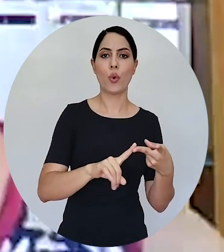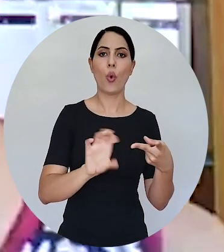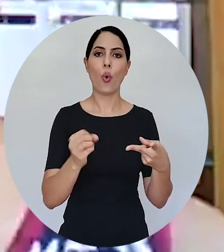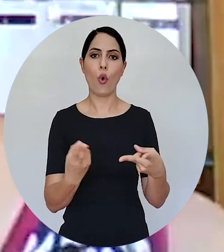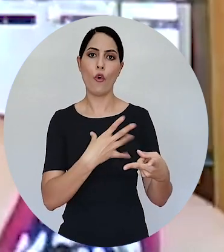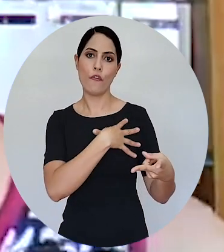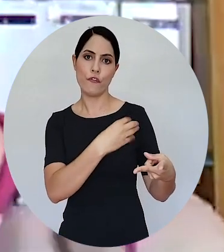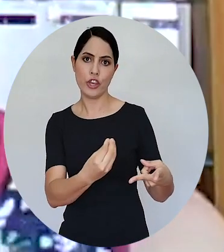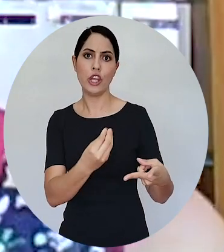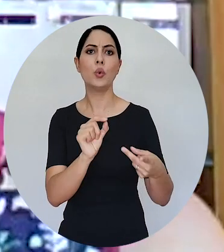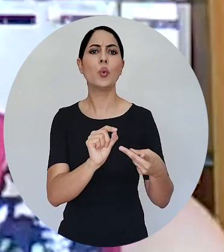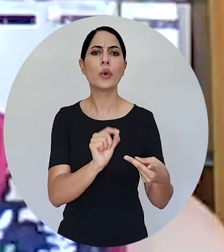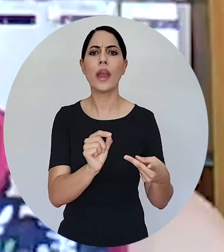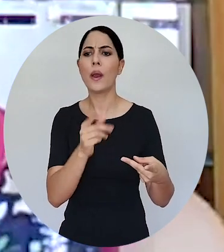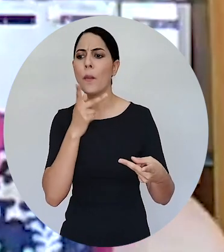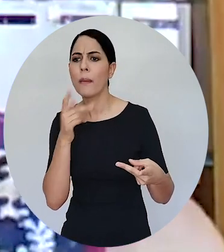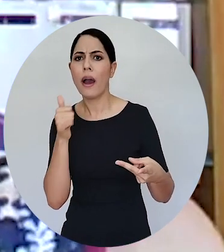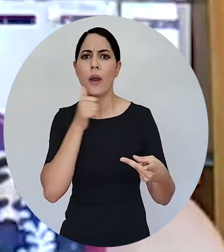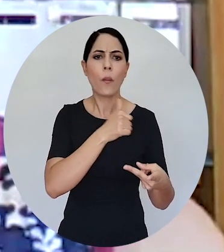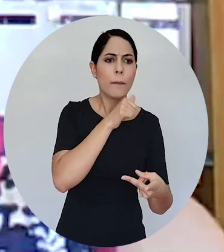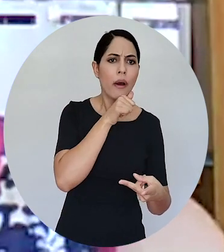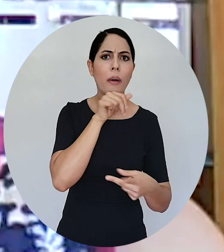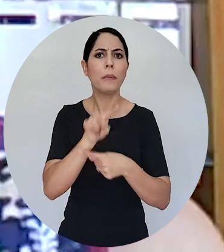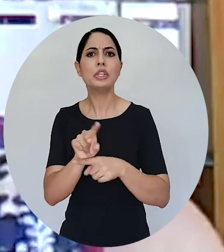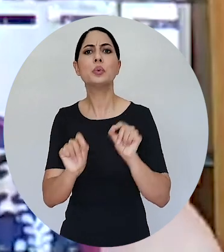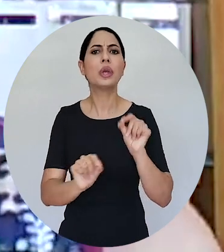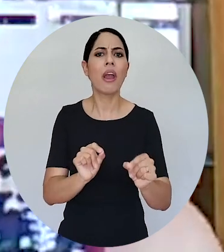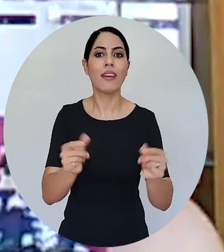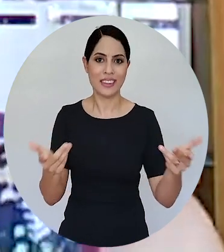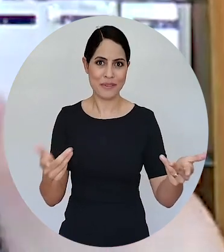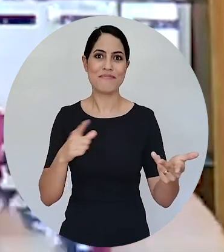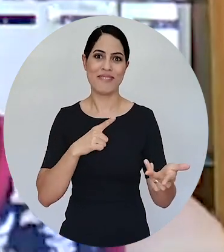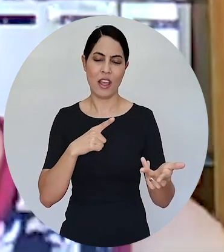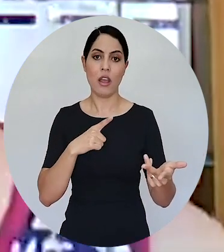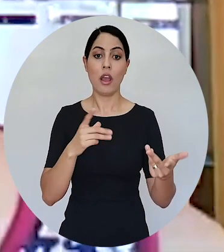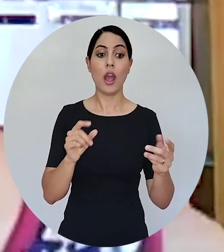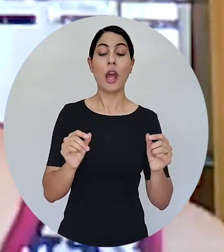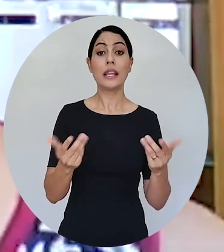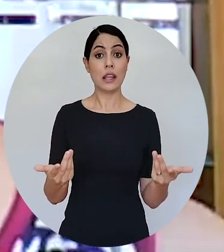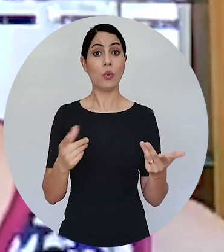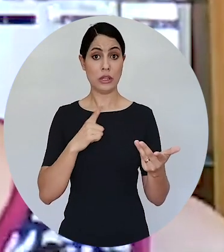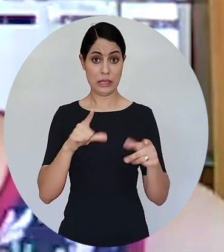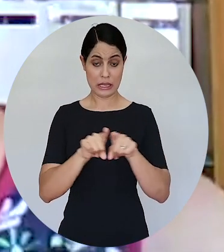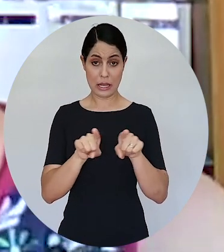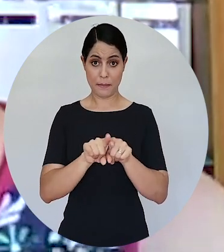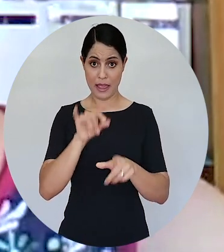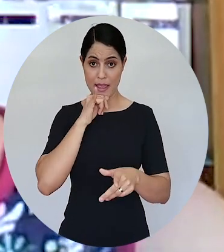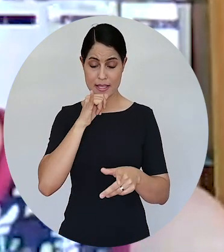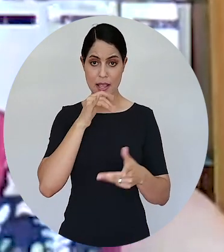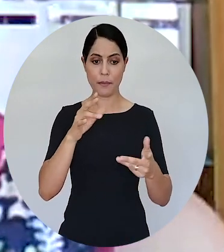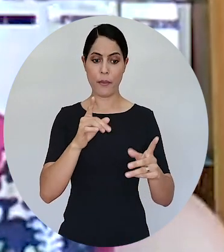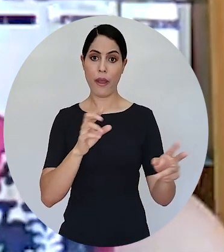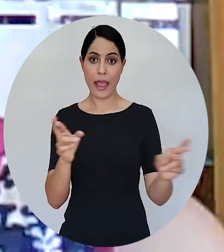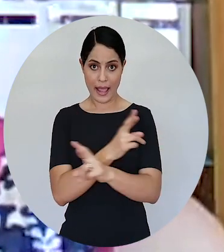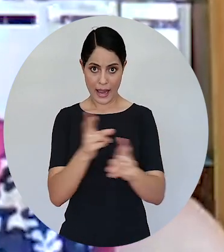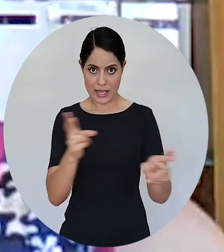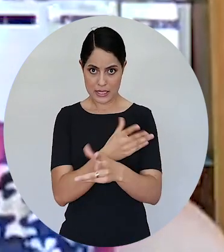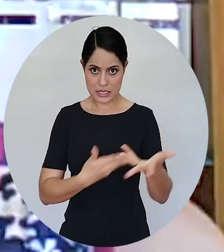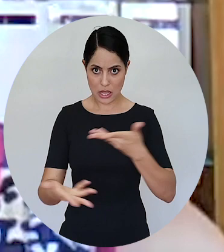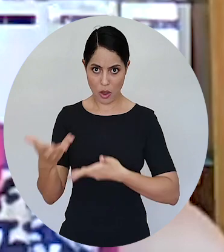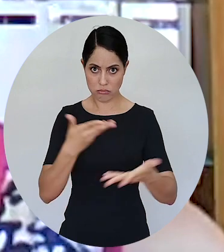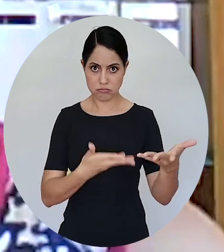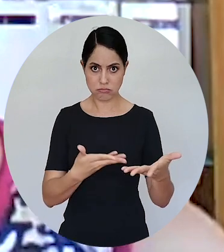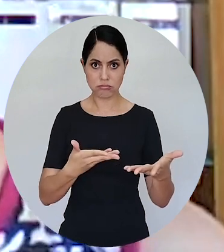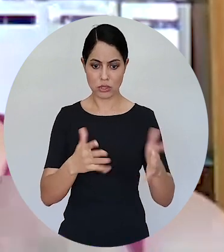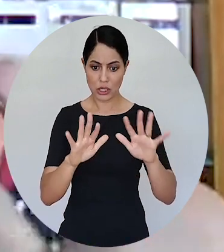de guarda de filhos, muitas vezes a relação é o fim de uma relação conjugal ou é uma relação parental